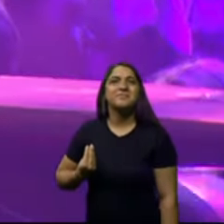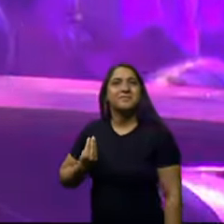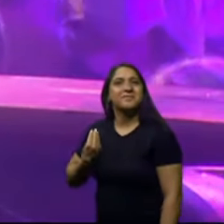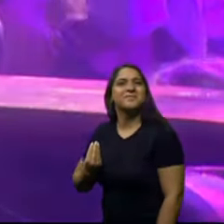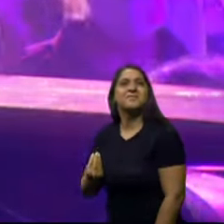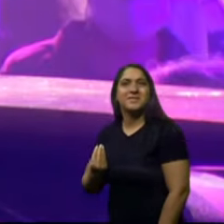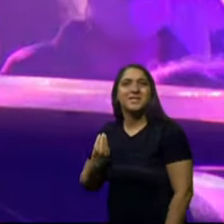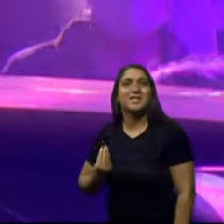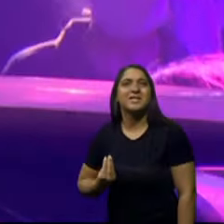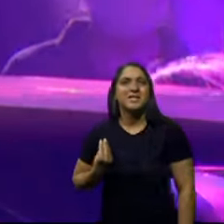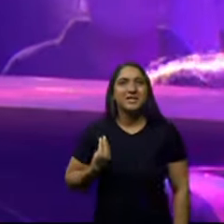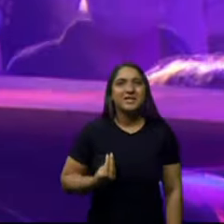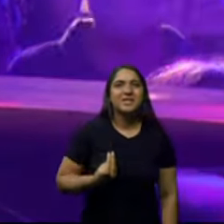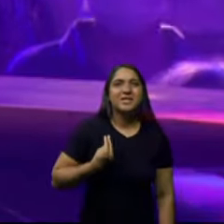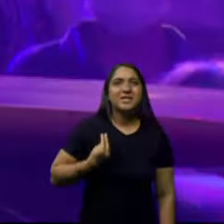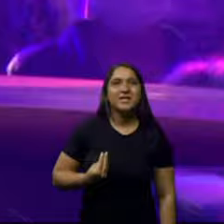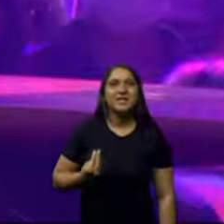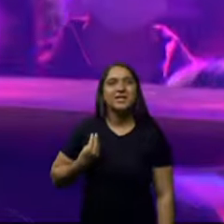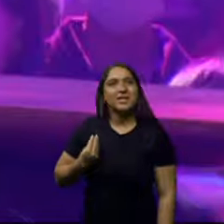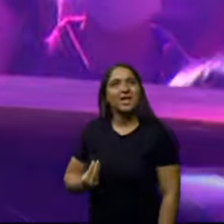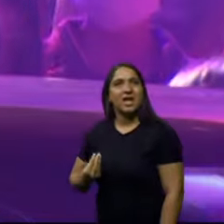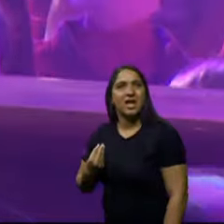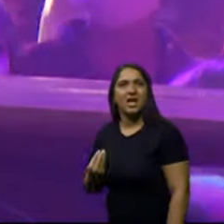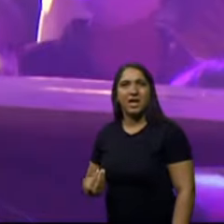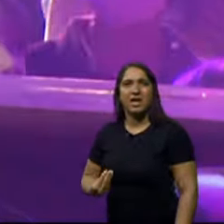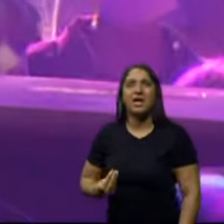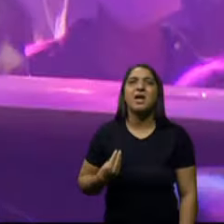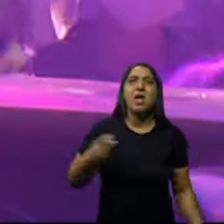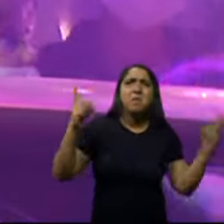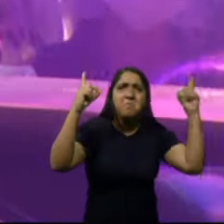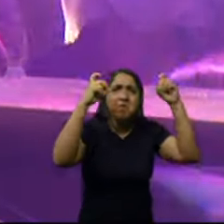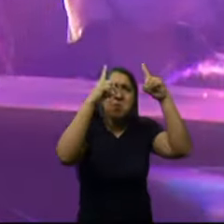vou beijar na tua vida